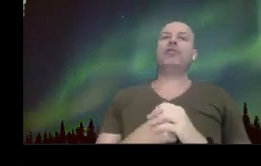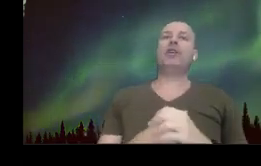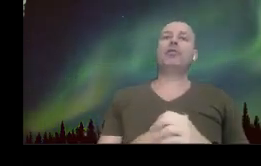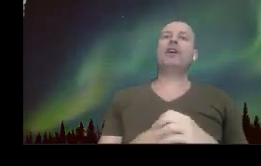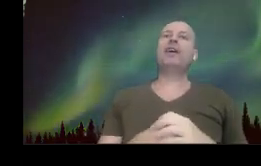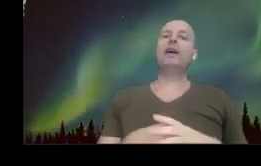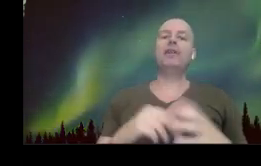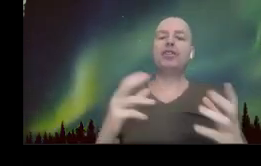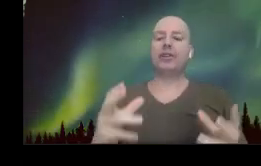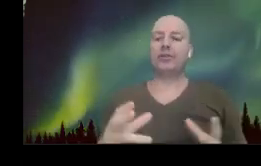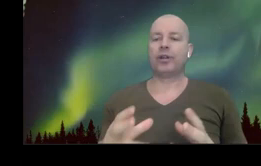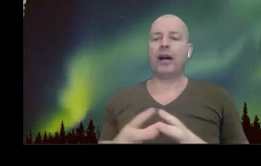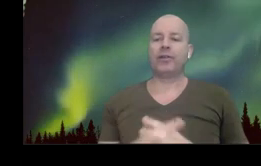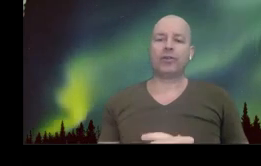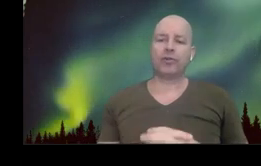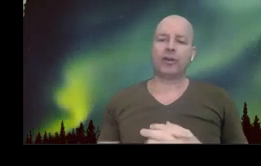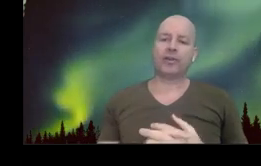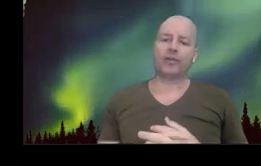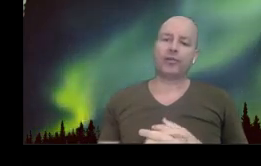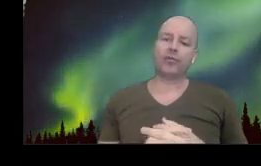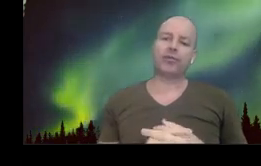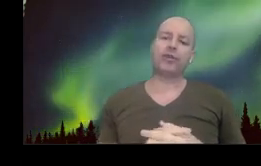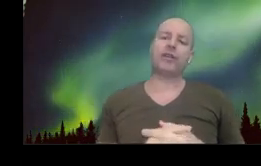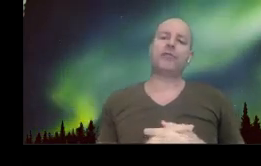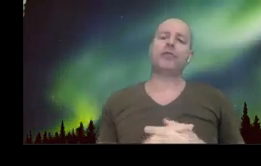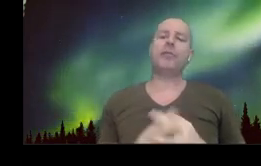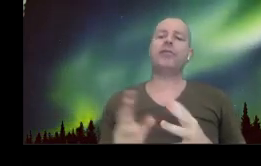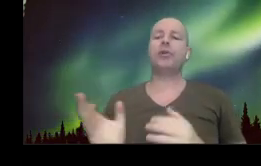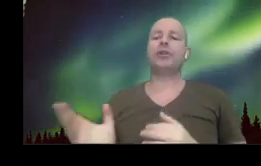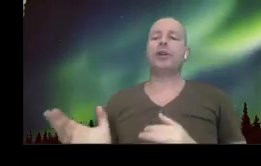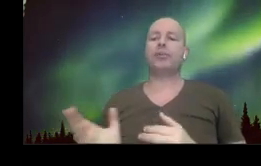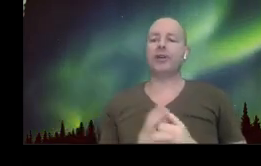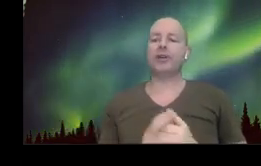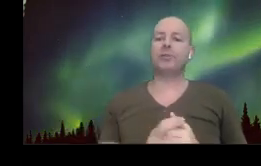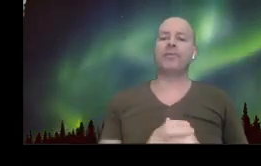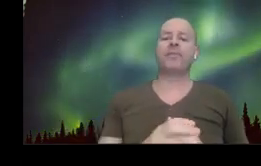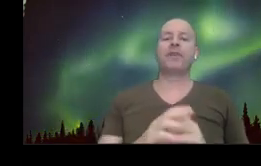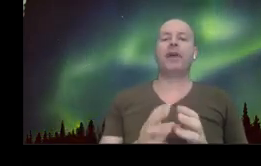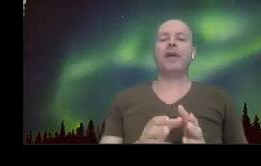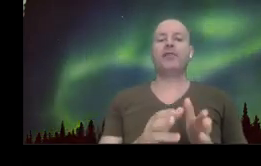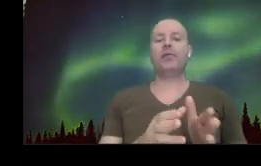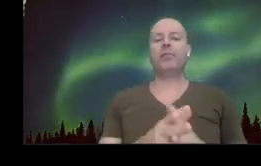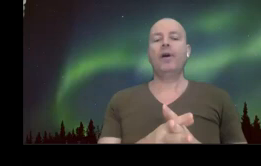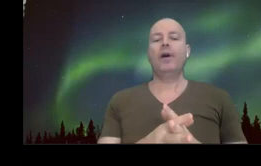sustentável, nós temos grandes unidades de conservação de uso sustentável na Amazônia, por exemplo,